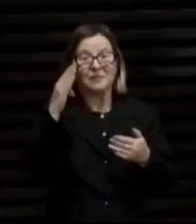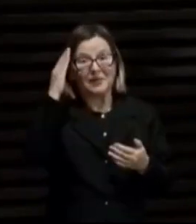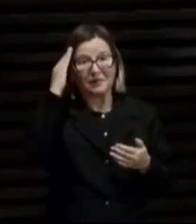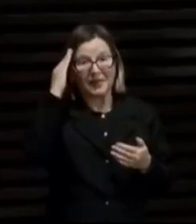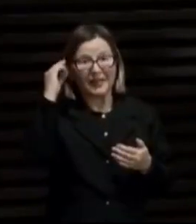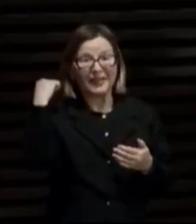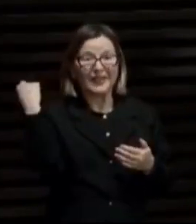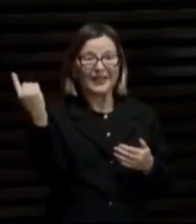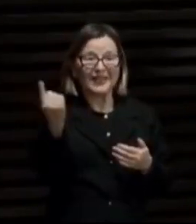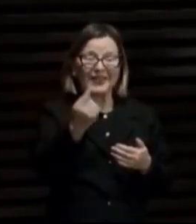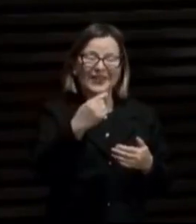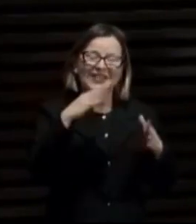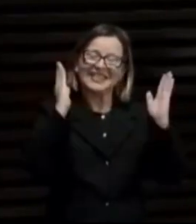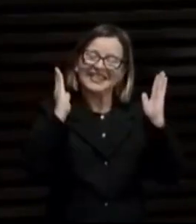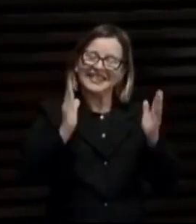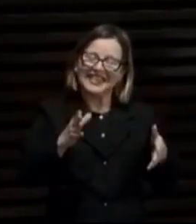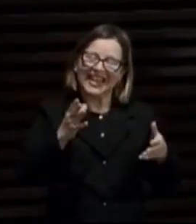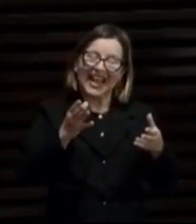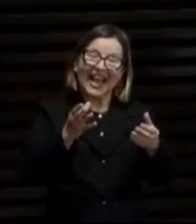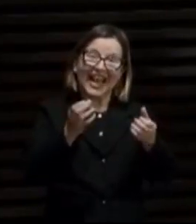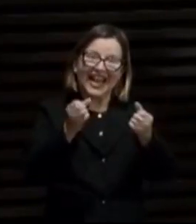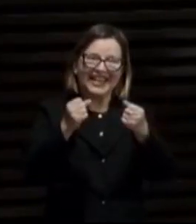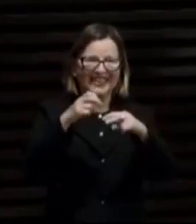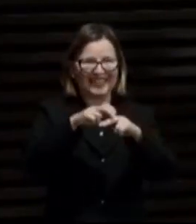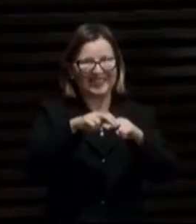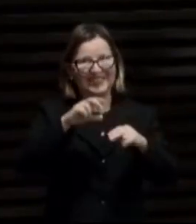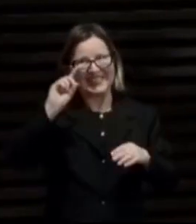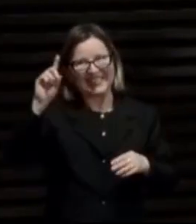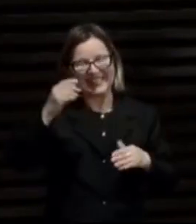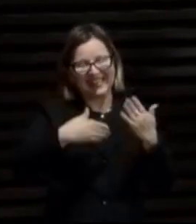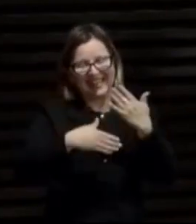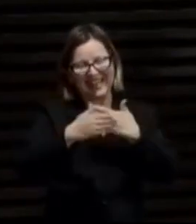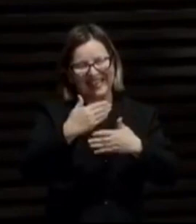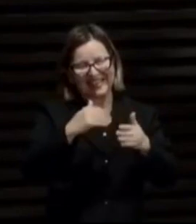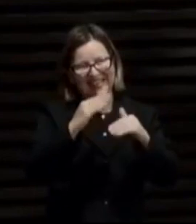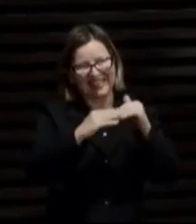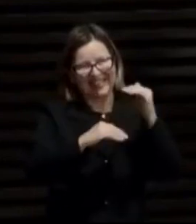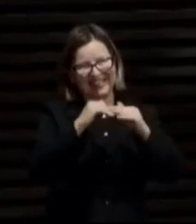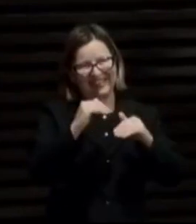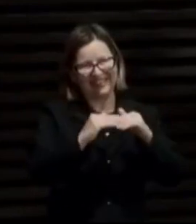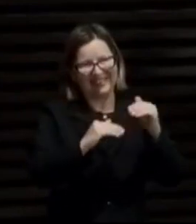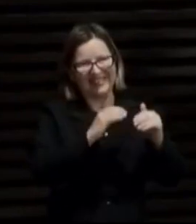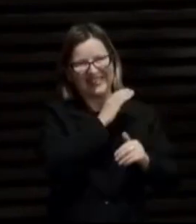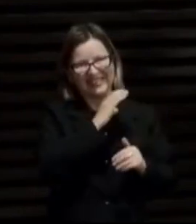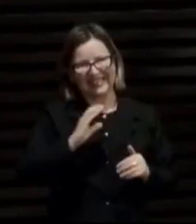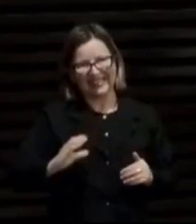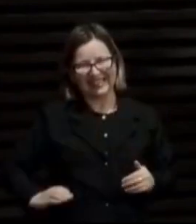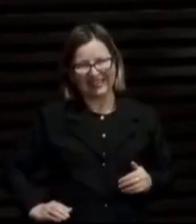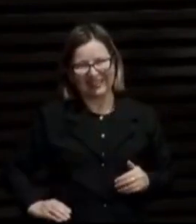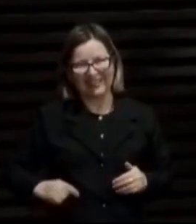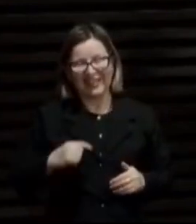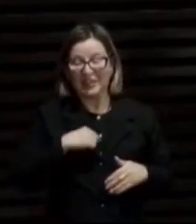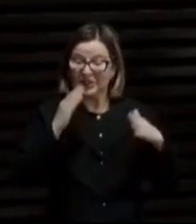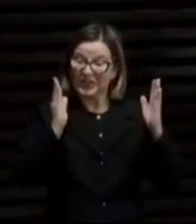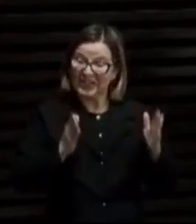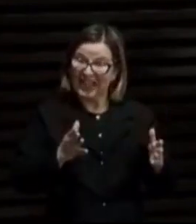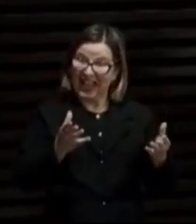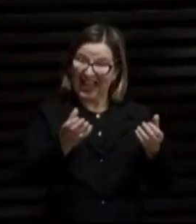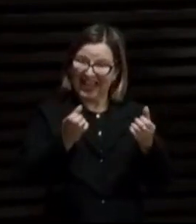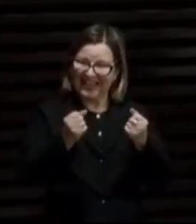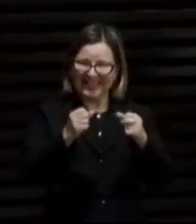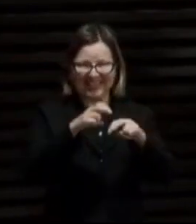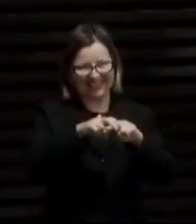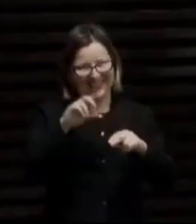Cristo. Não é pelo que eu faço ou deixo de fazer, mas pela obra de Cristo. Eu sou aceito diante de Deus, agora eu sou